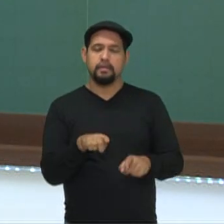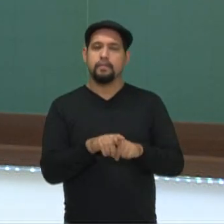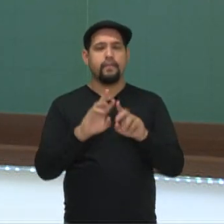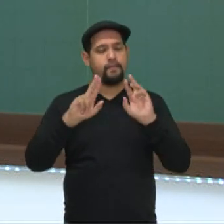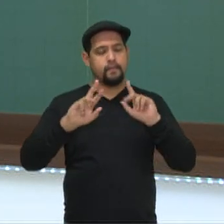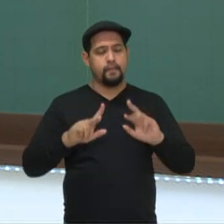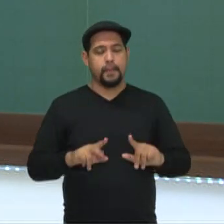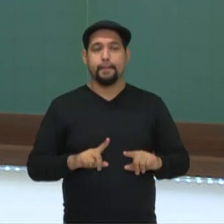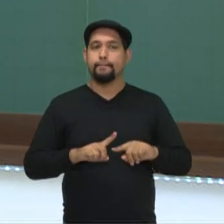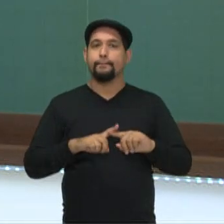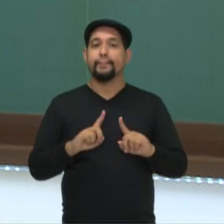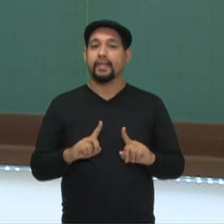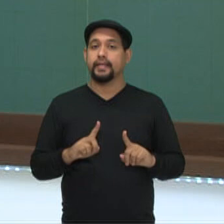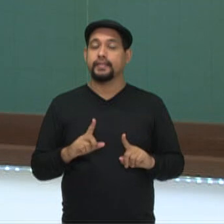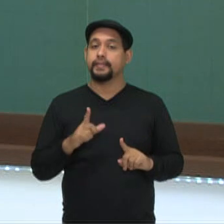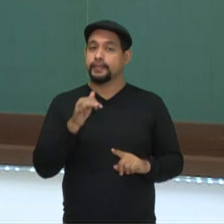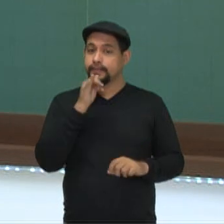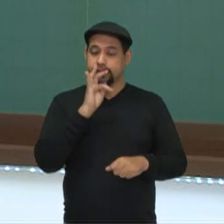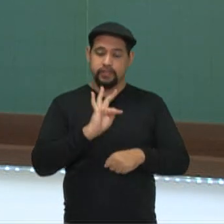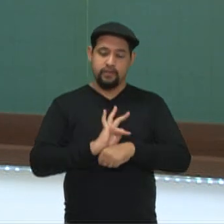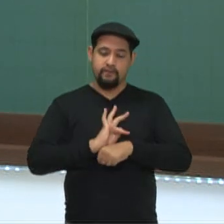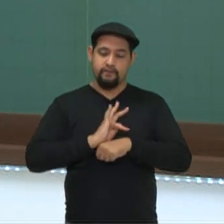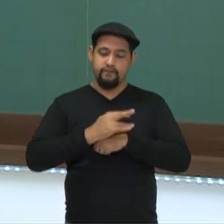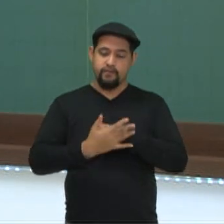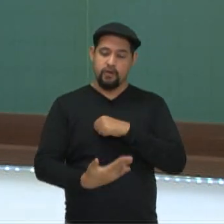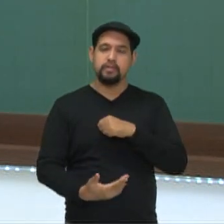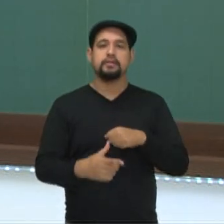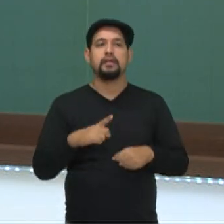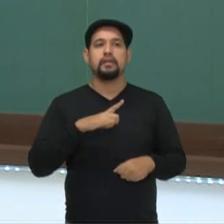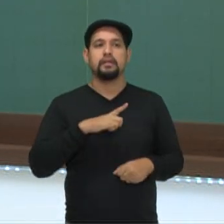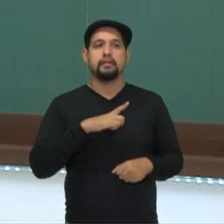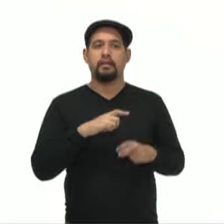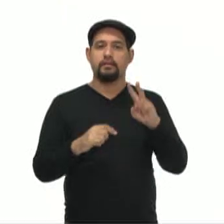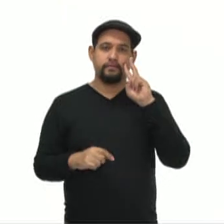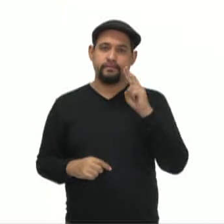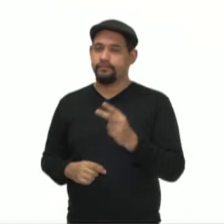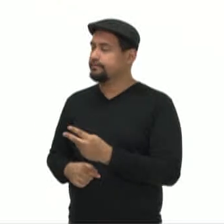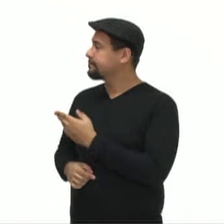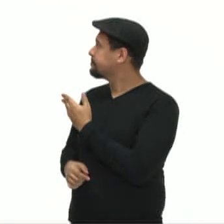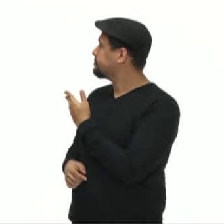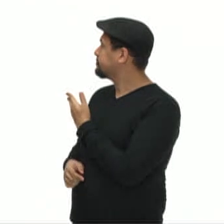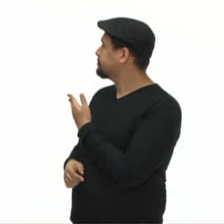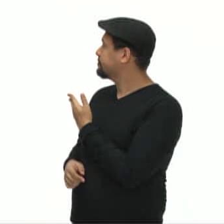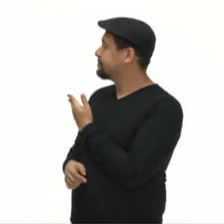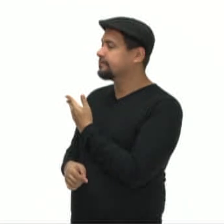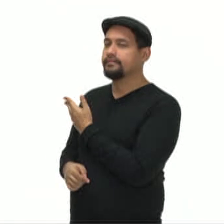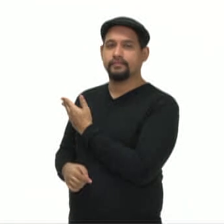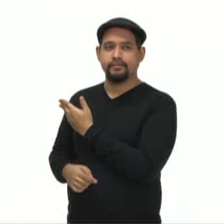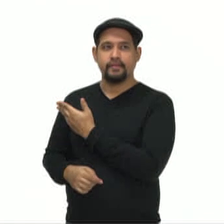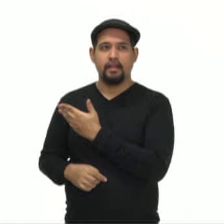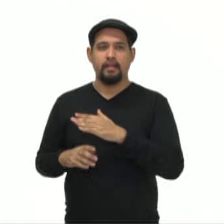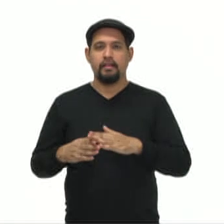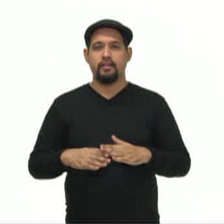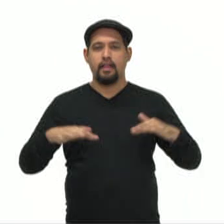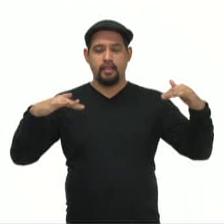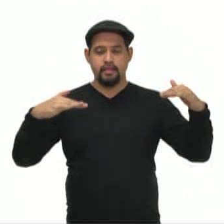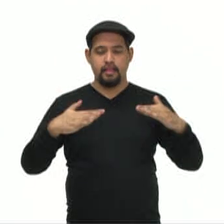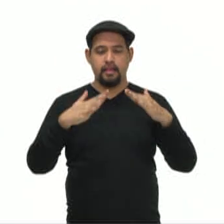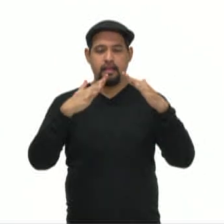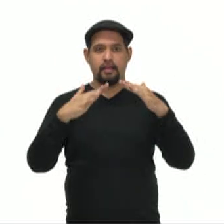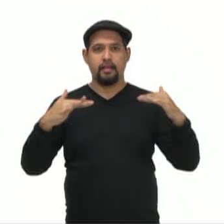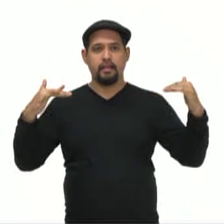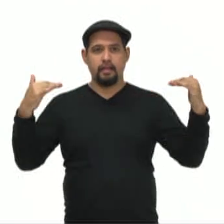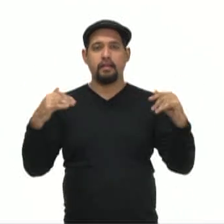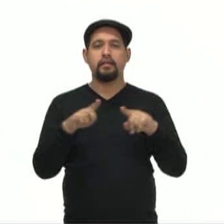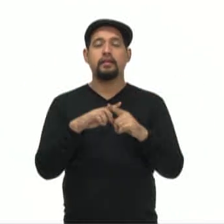Porém, lá em Foz do Iguaçu nós temos um templo budista da tradição mahayana, chamado